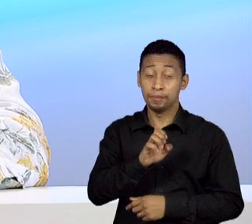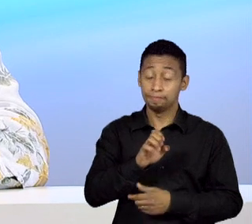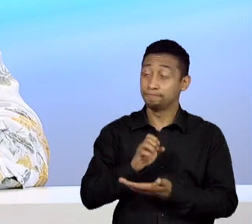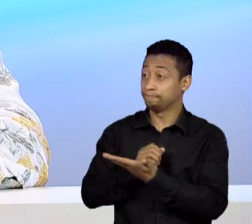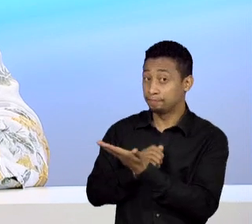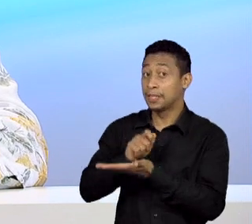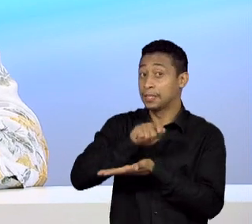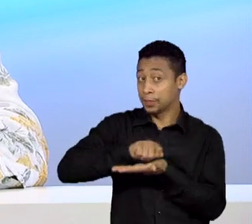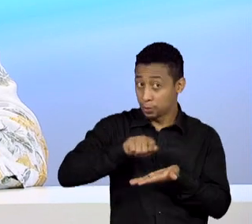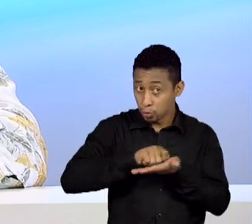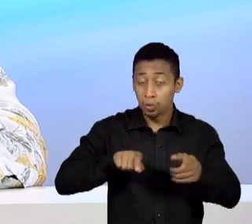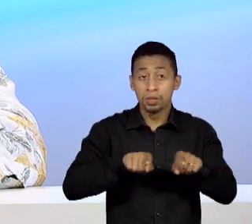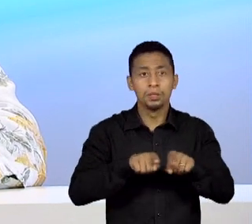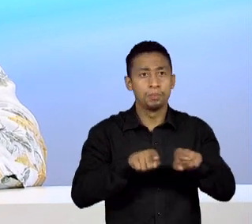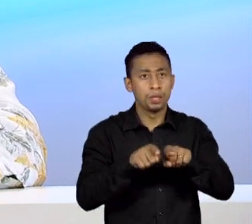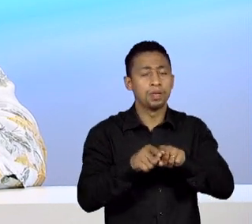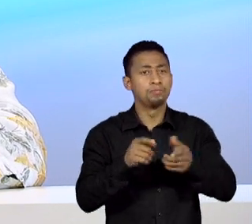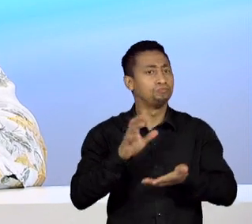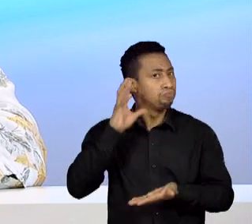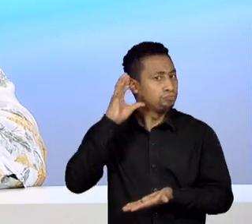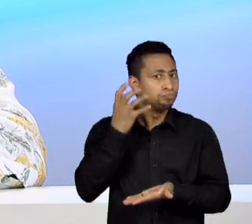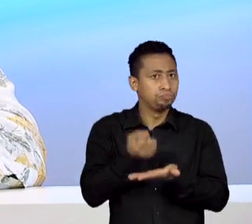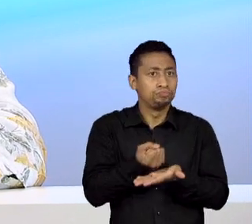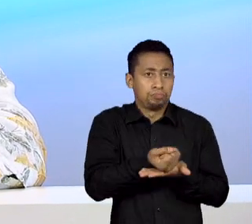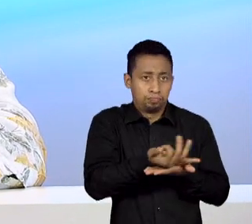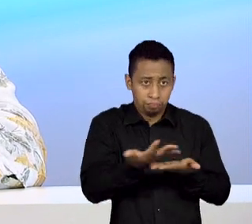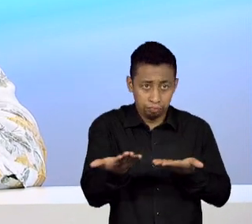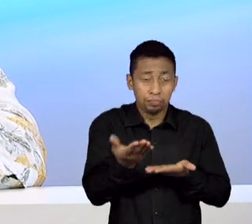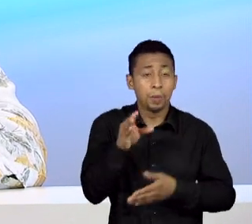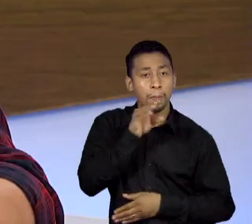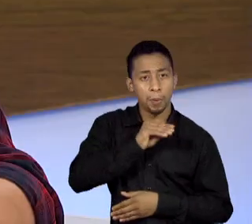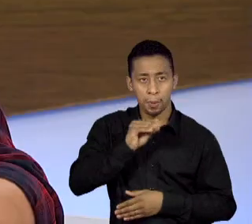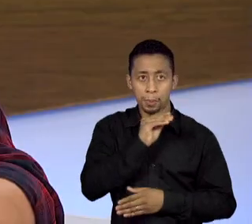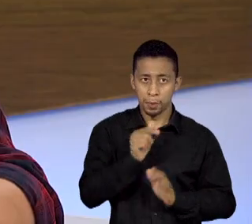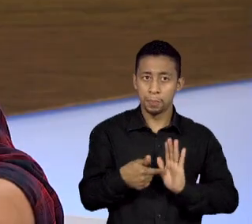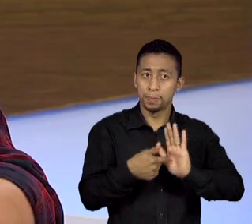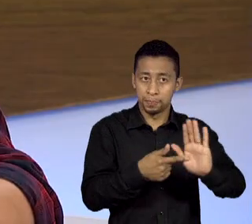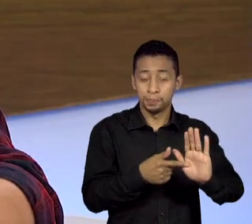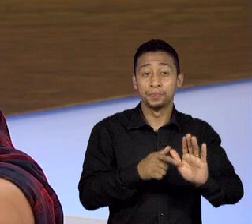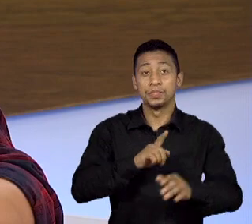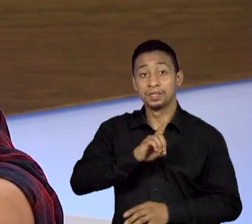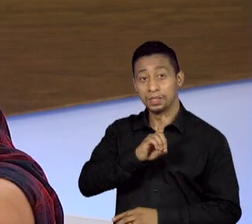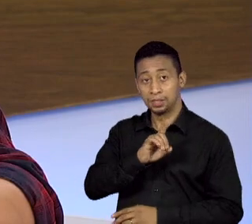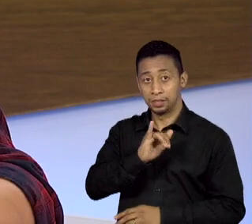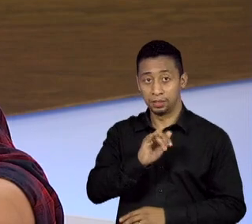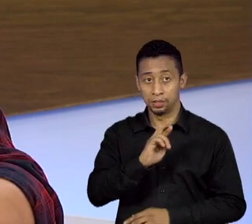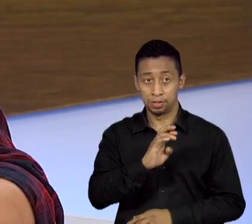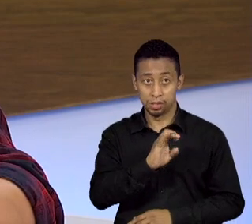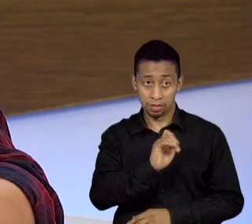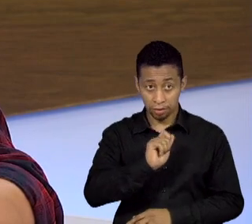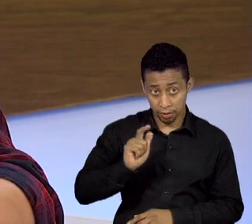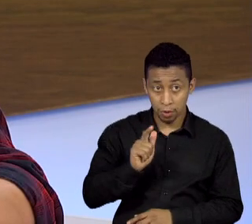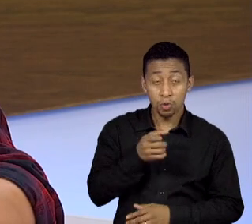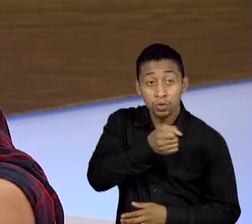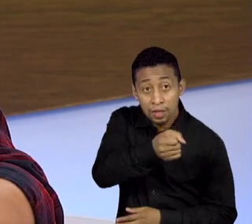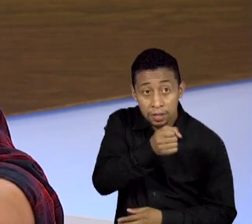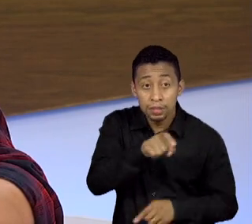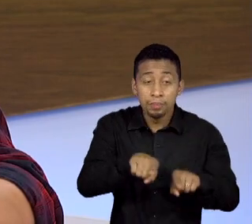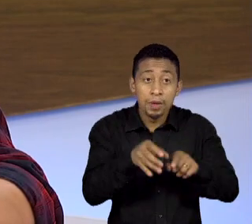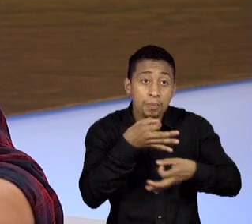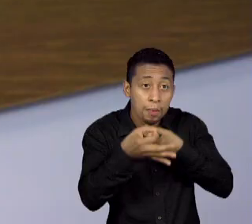e apresentador do podcast Infiltrados no Cast; Dirceu Alves Júnior, jornalista e crítico de